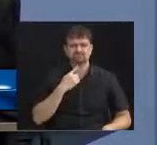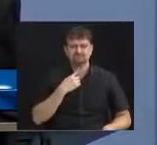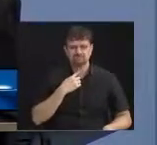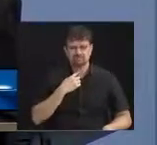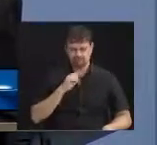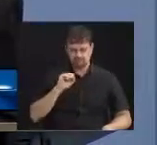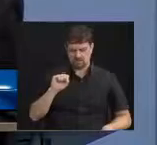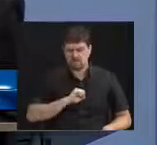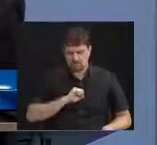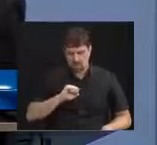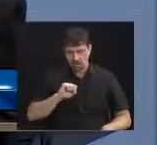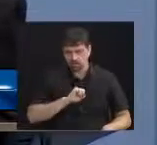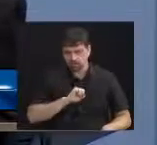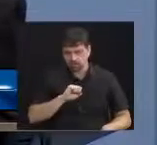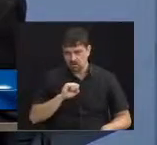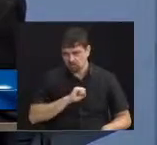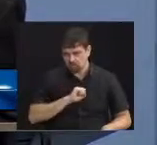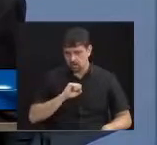tosse.